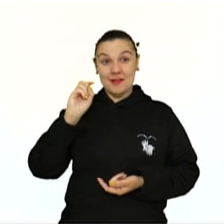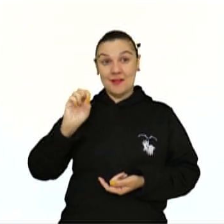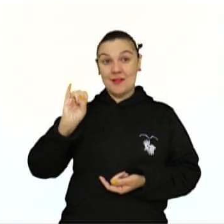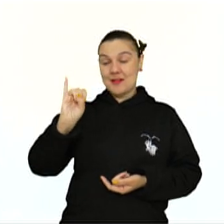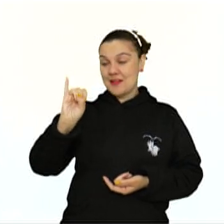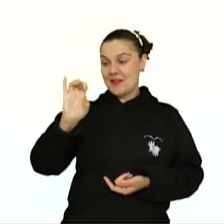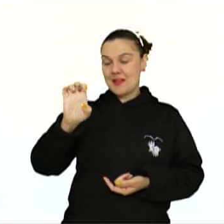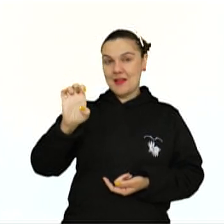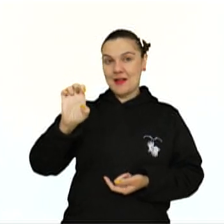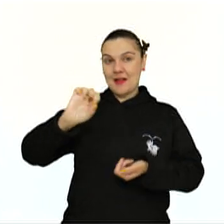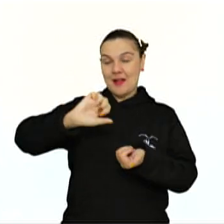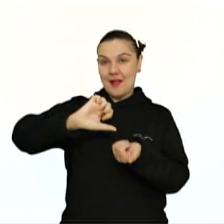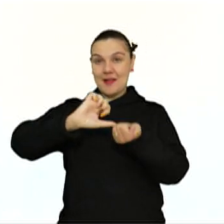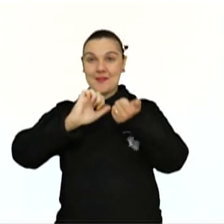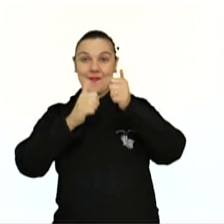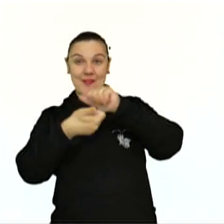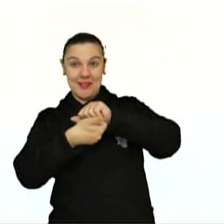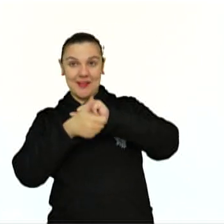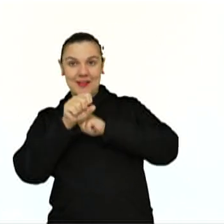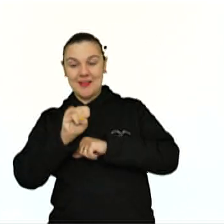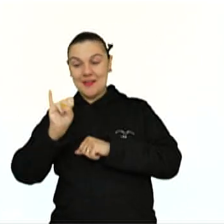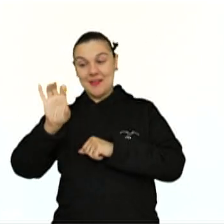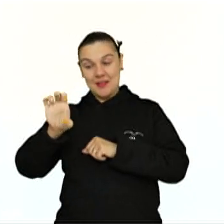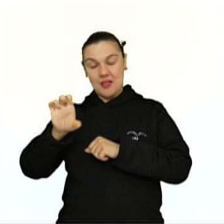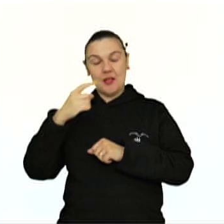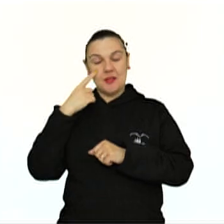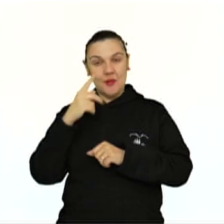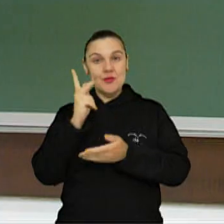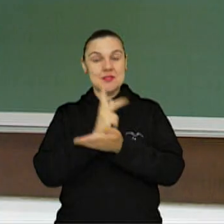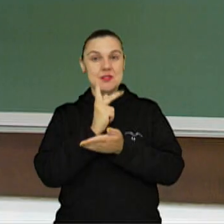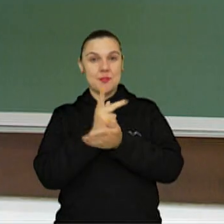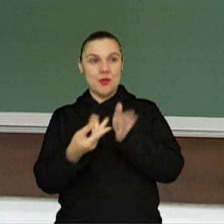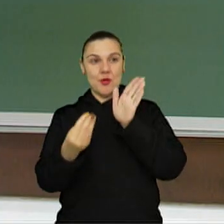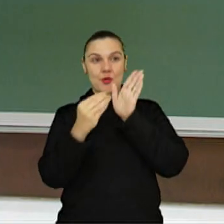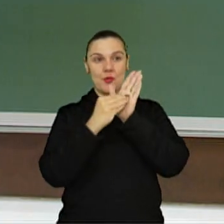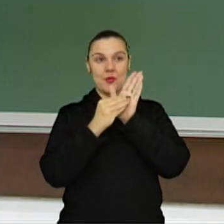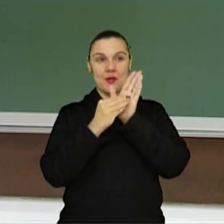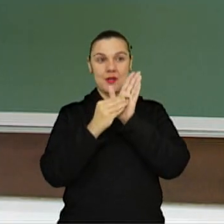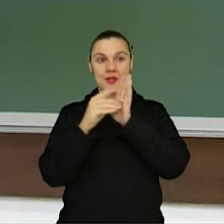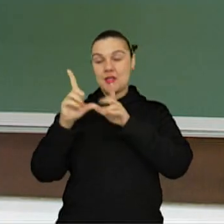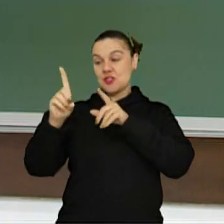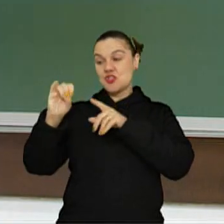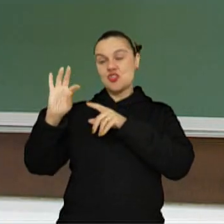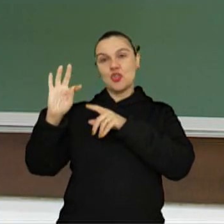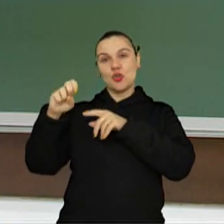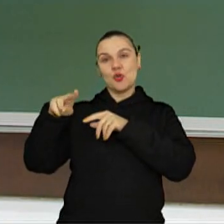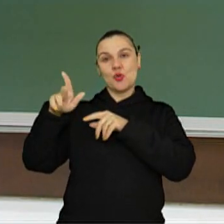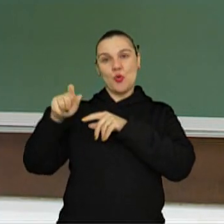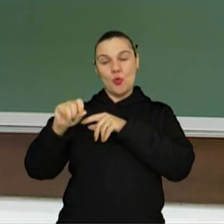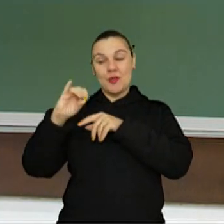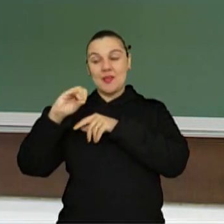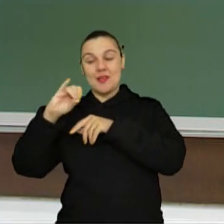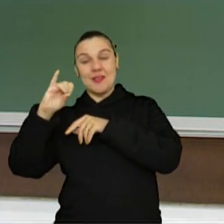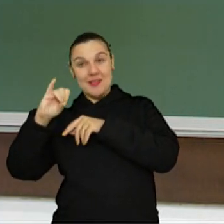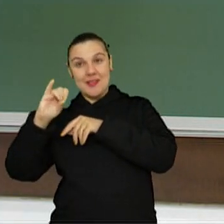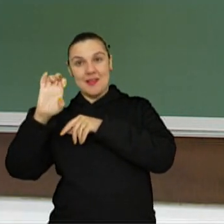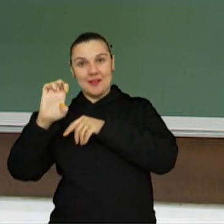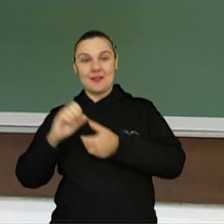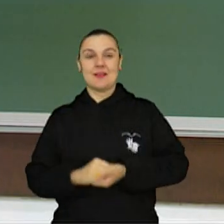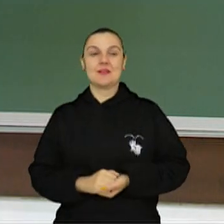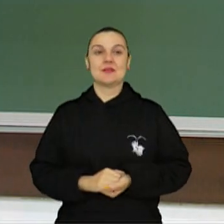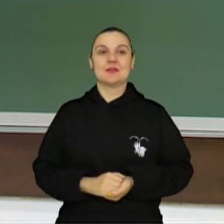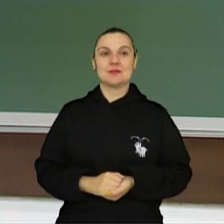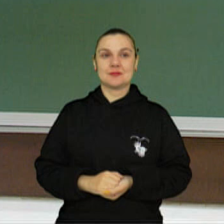e ela sofre uma variação para IE. A gente coloca como se fosse um ditongo, né? IE. Por isso, me